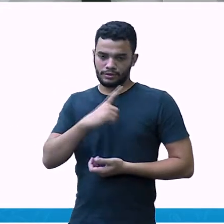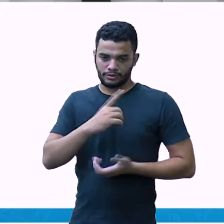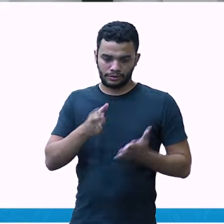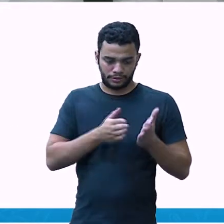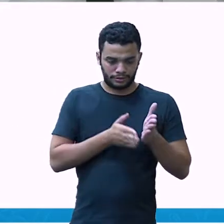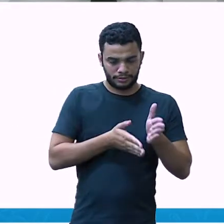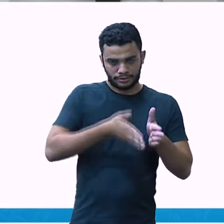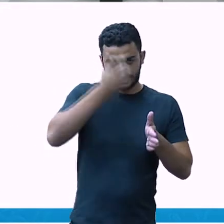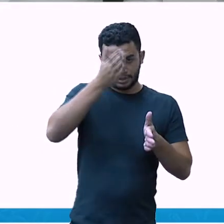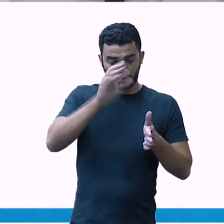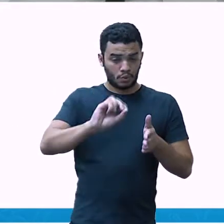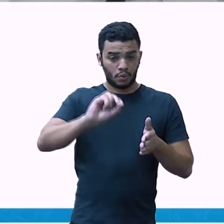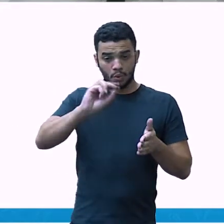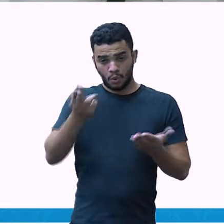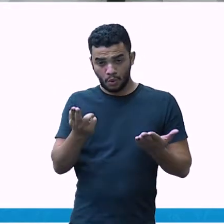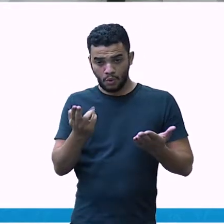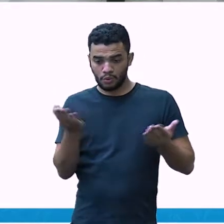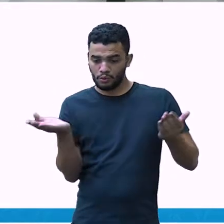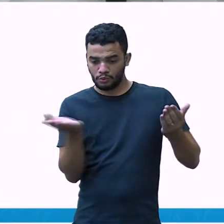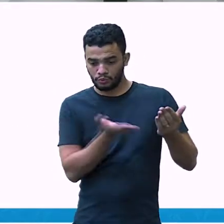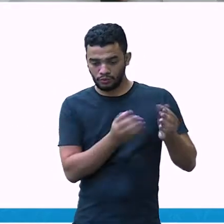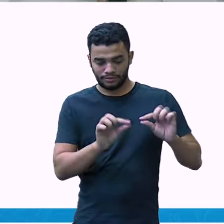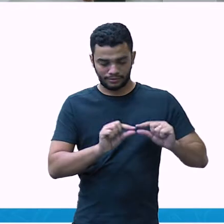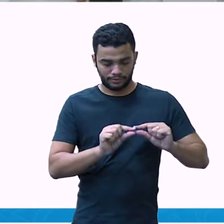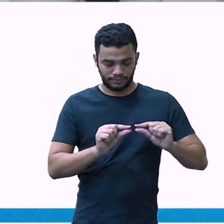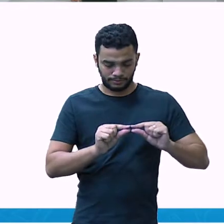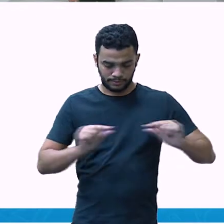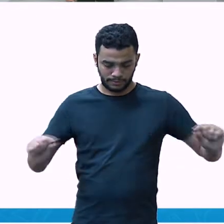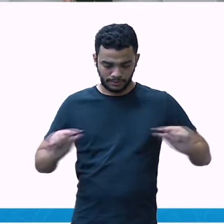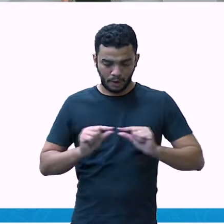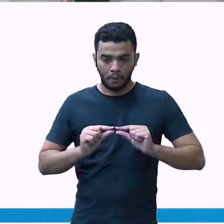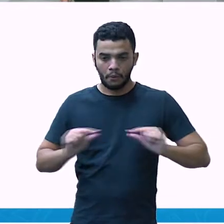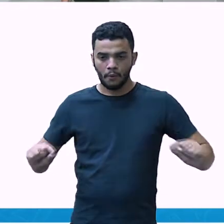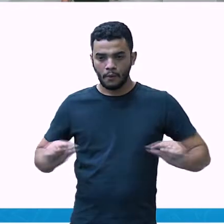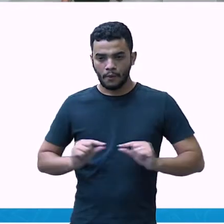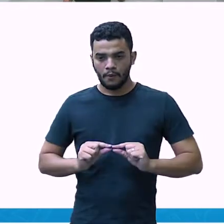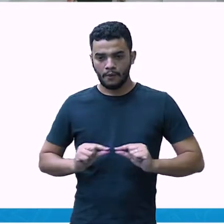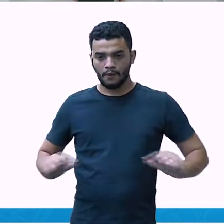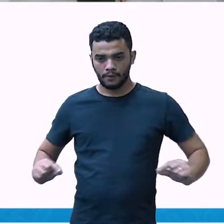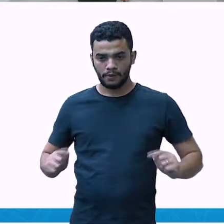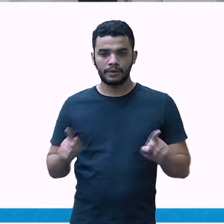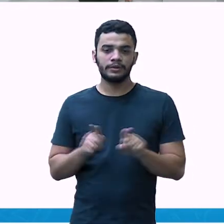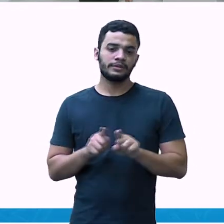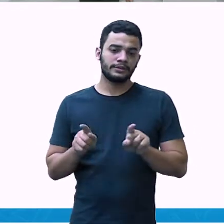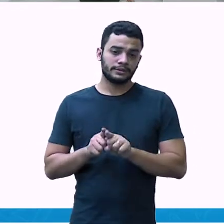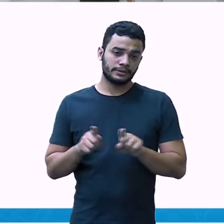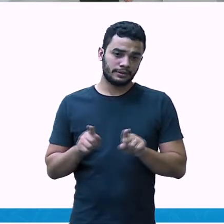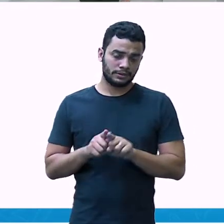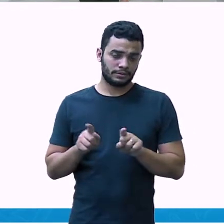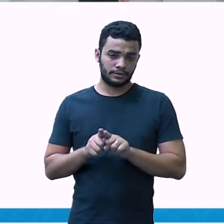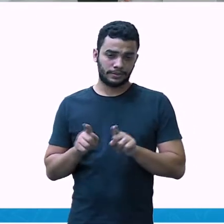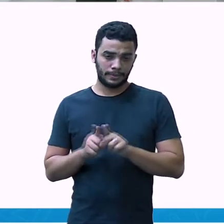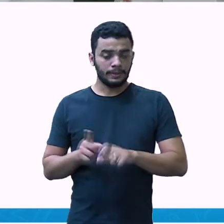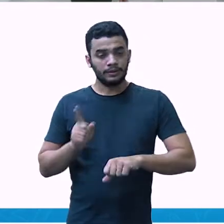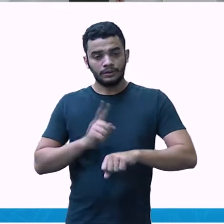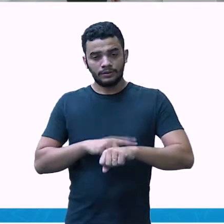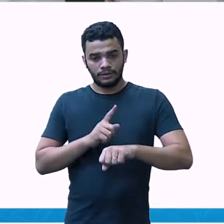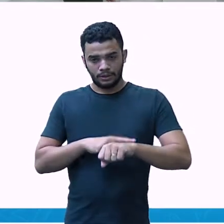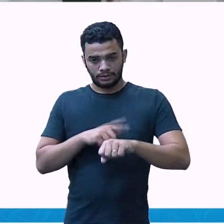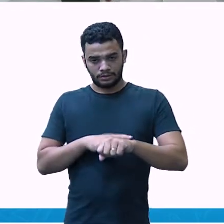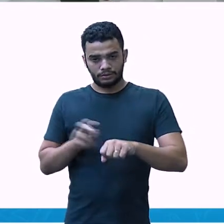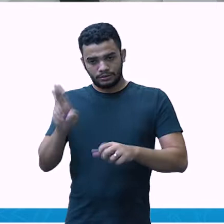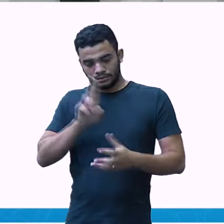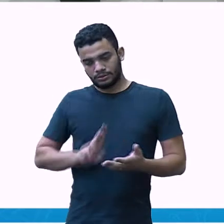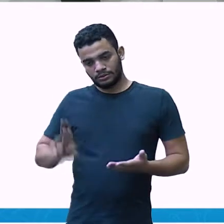ser representado na horizontal, que é o eixo X. Quando ele é representado na